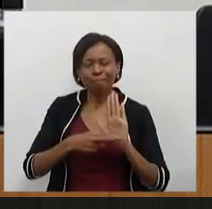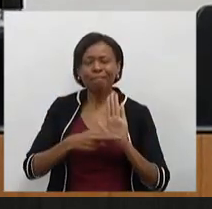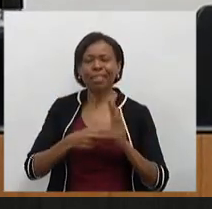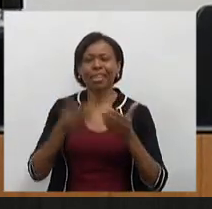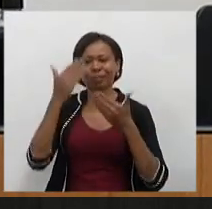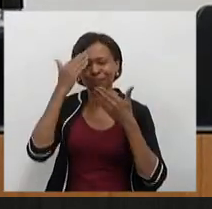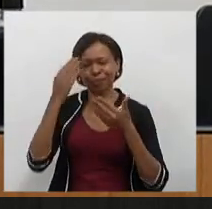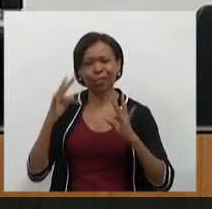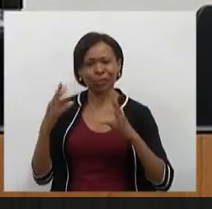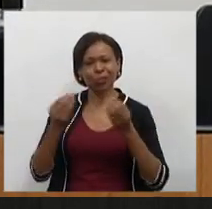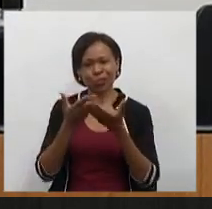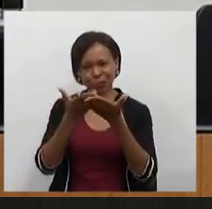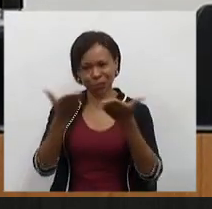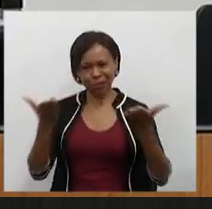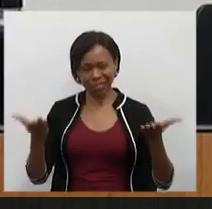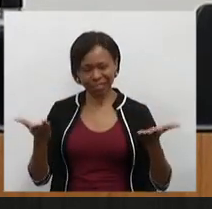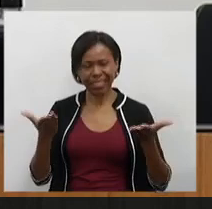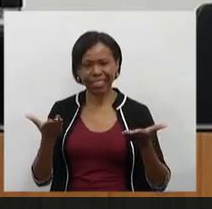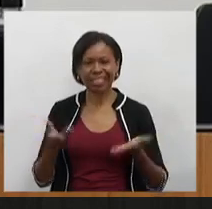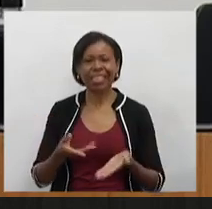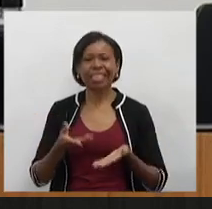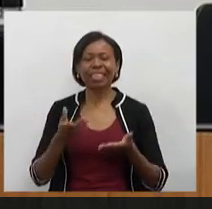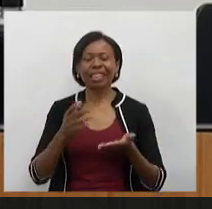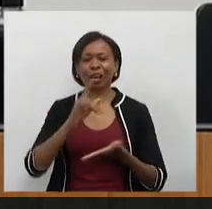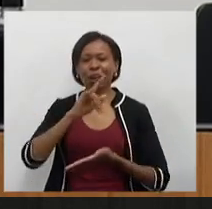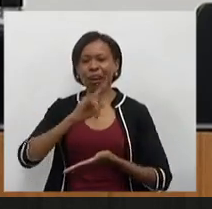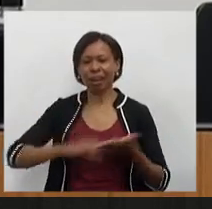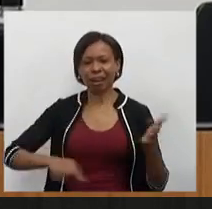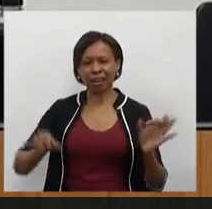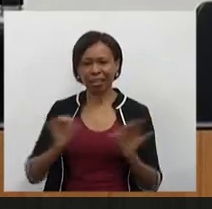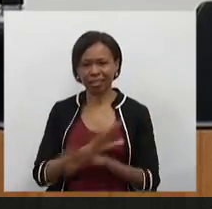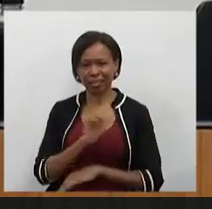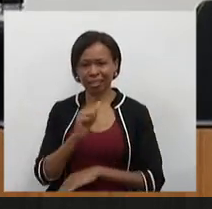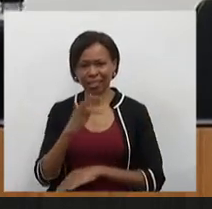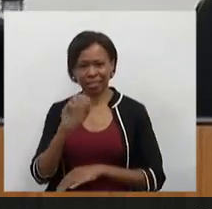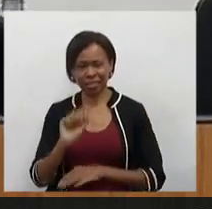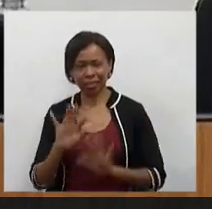e de vocês convidados. Determina a lavratura da ata